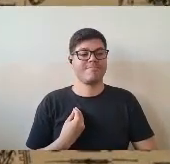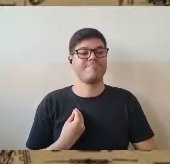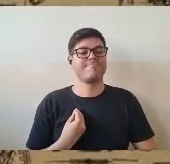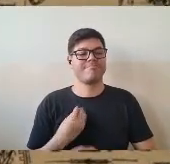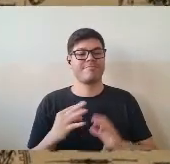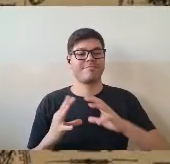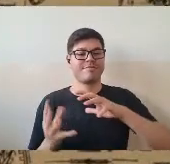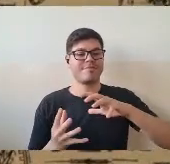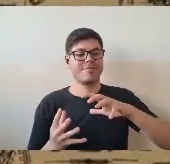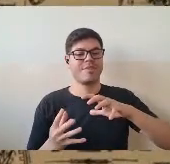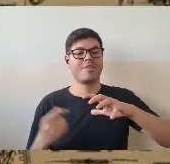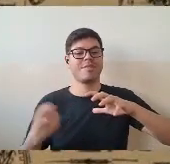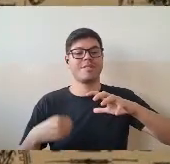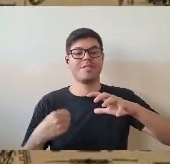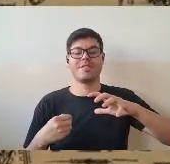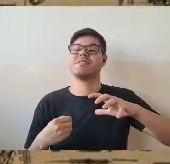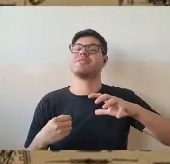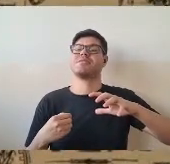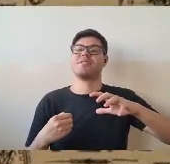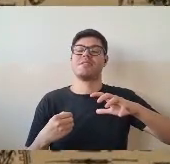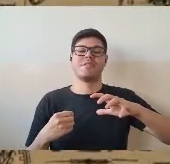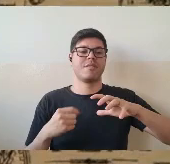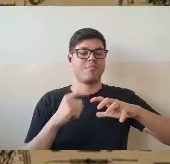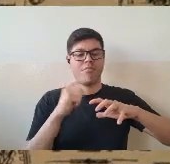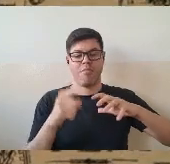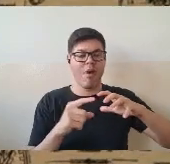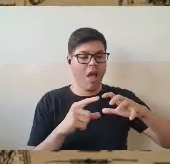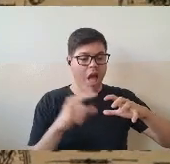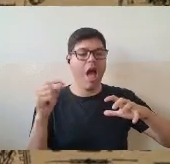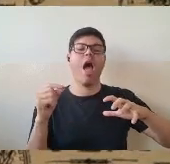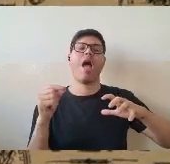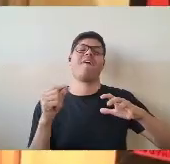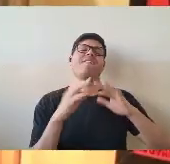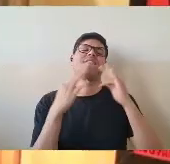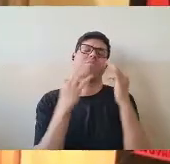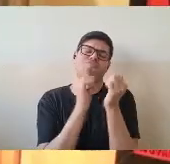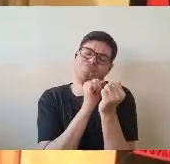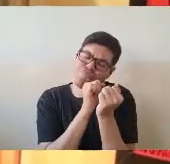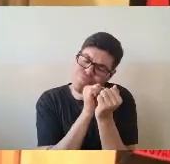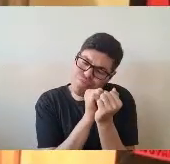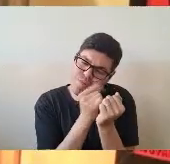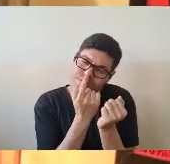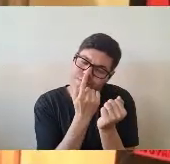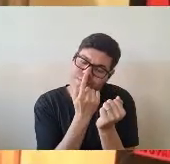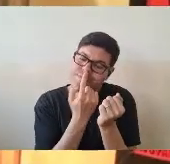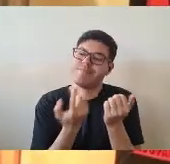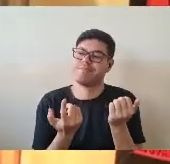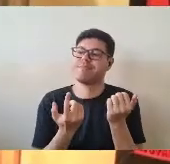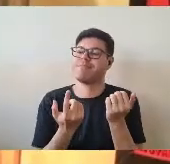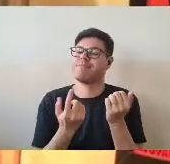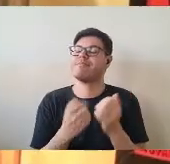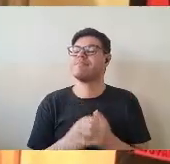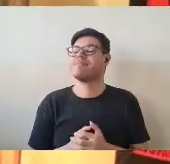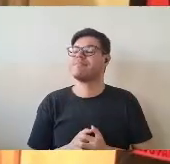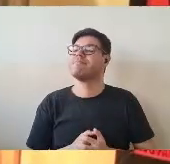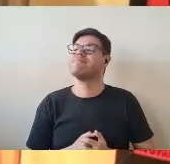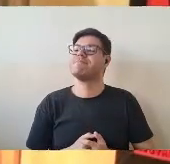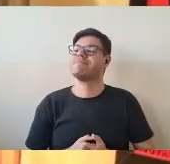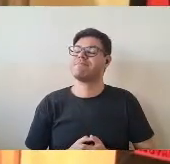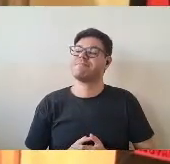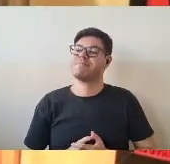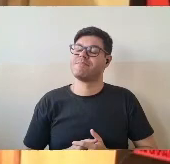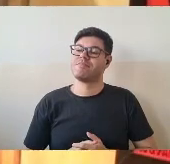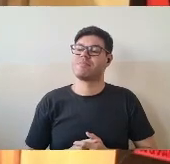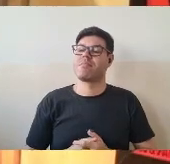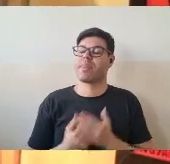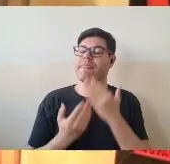com a Covid. Você tá aí, é diferente a Tá conduta. Bom, doutor, o senhor falou que adora a cidade. Eu também, quando eu viajo, eu não vejo a hora de chegar em